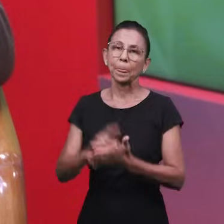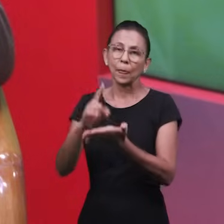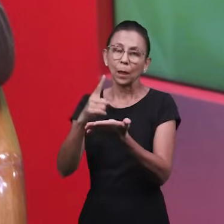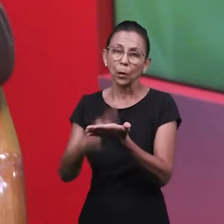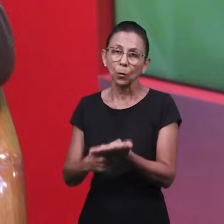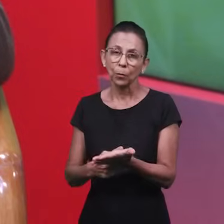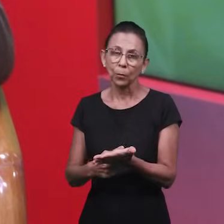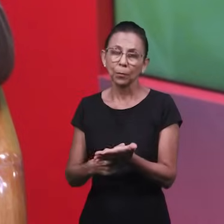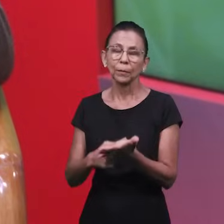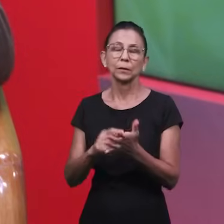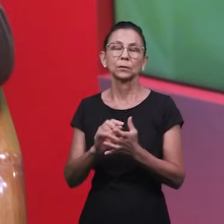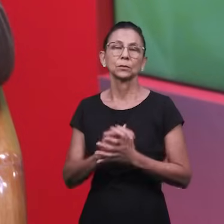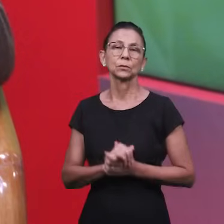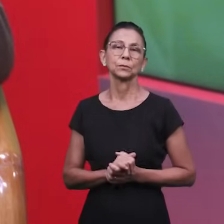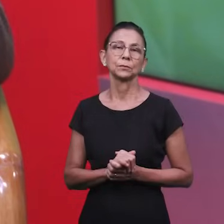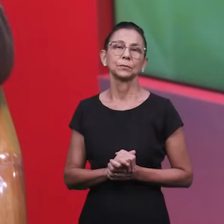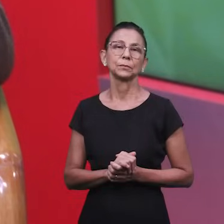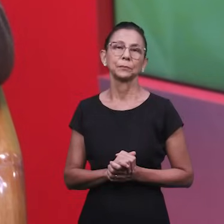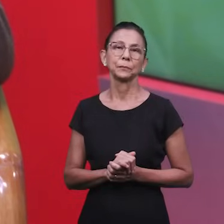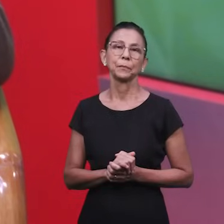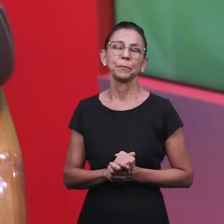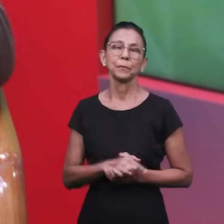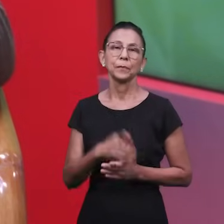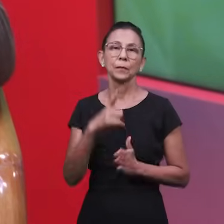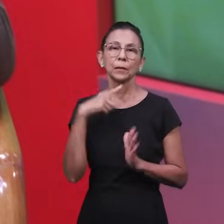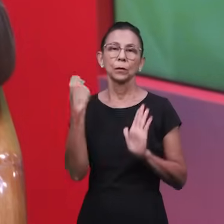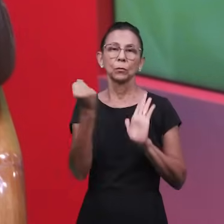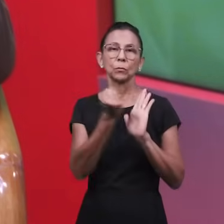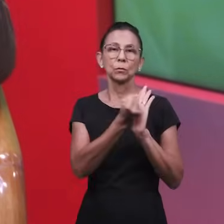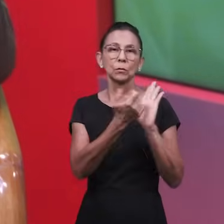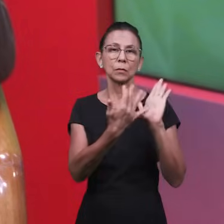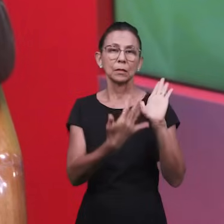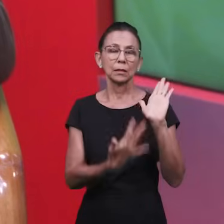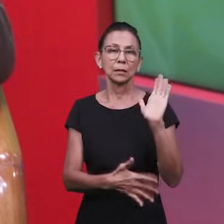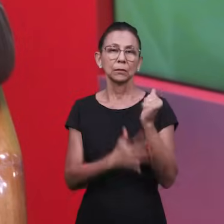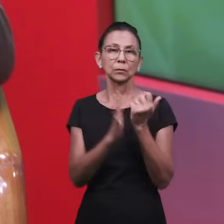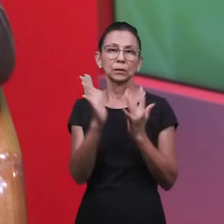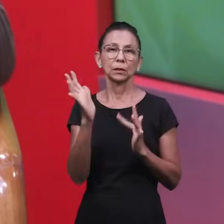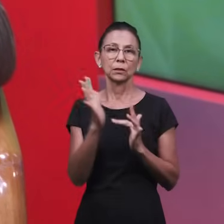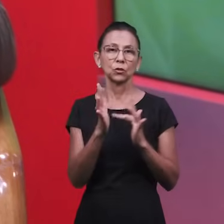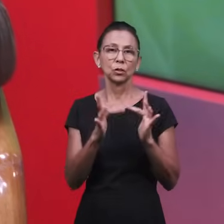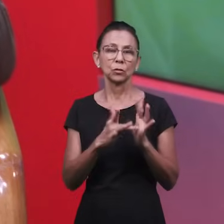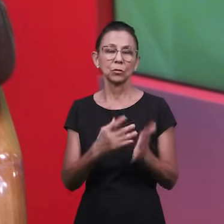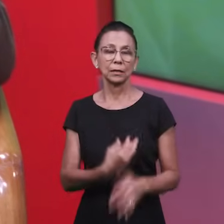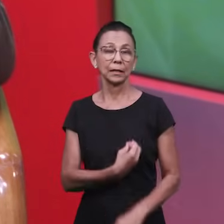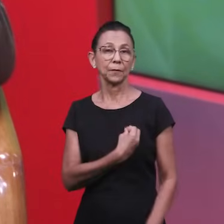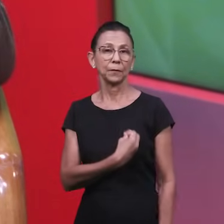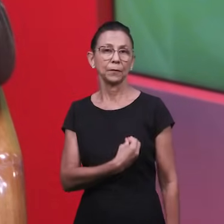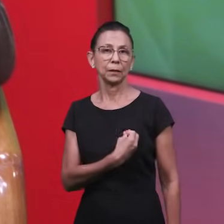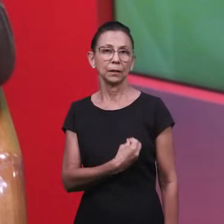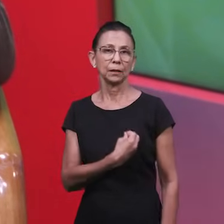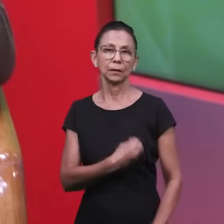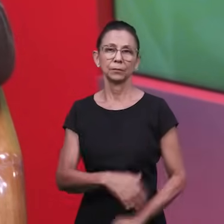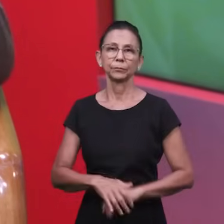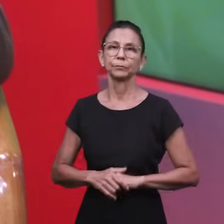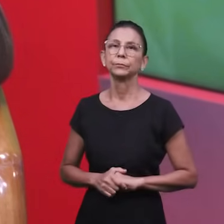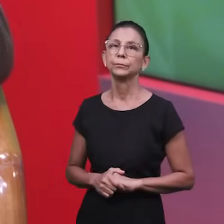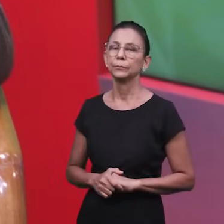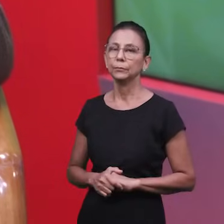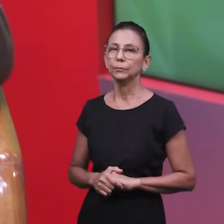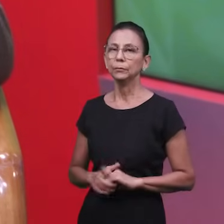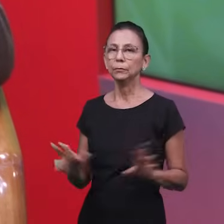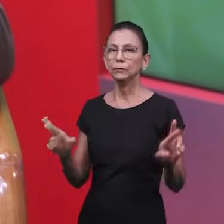Santo, porque o sangue fala da vida, e o que traz vida para este corpo e para a igreja não é o